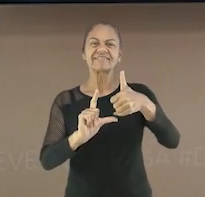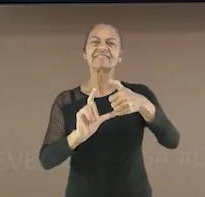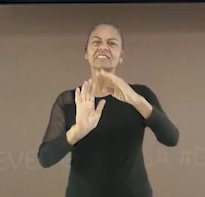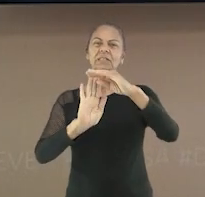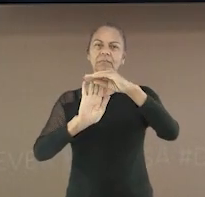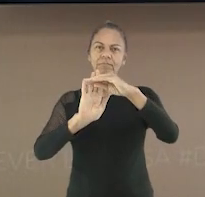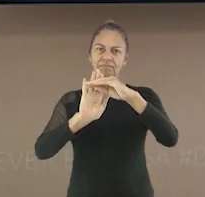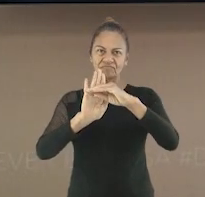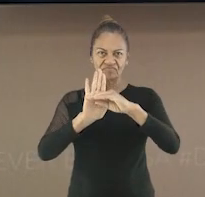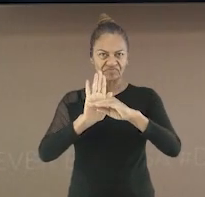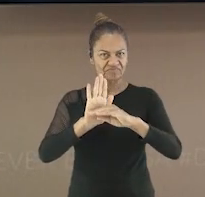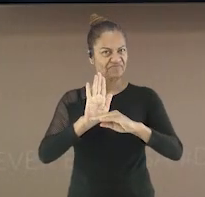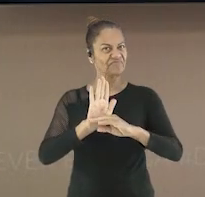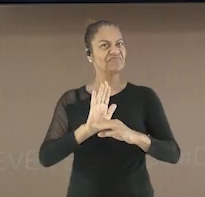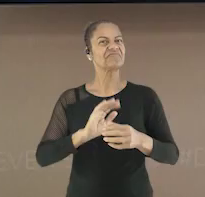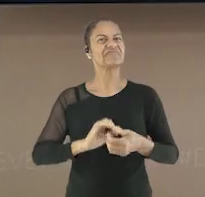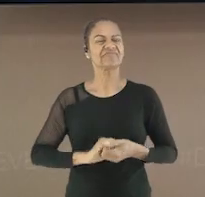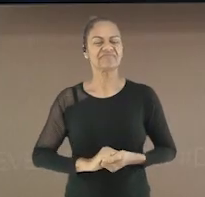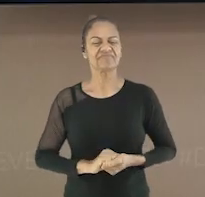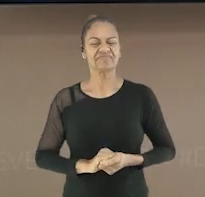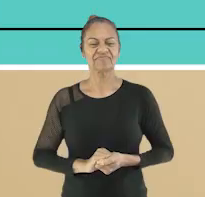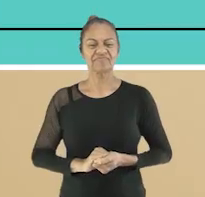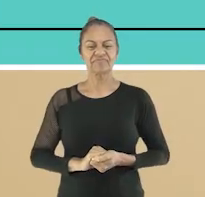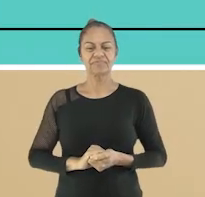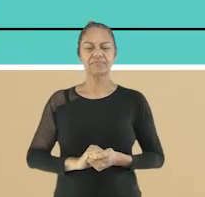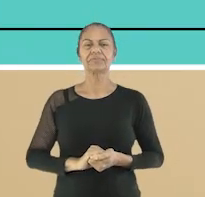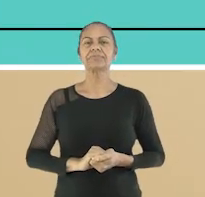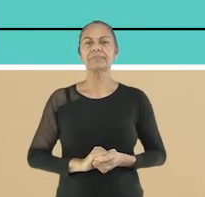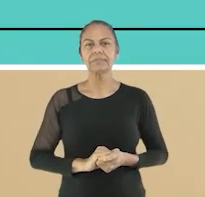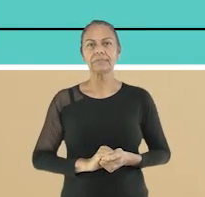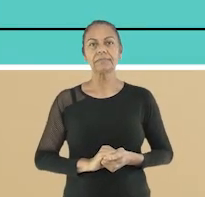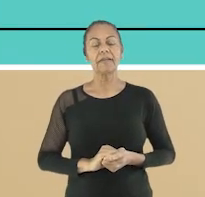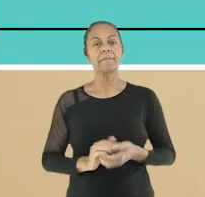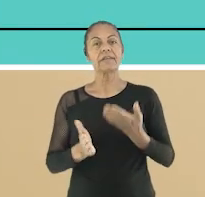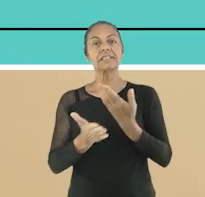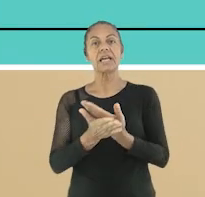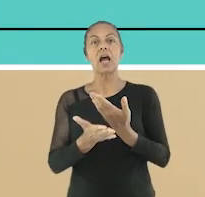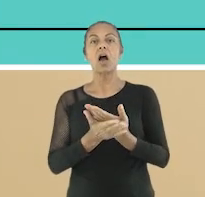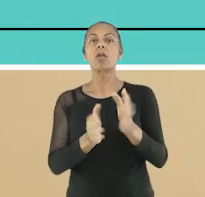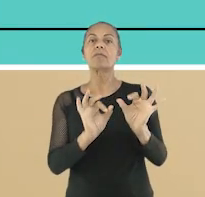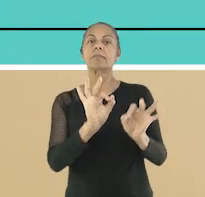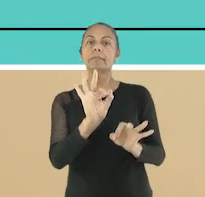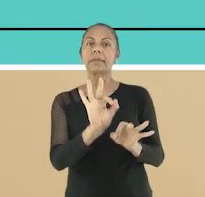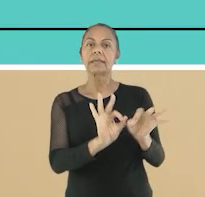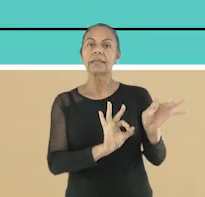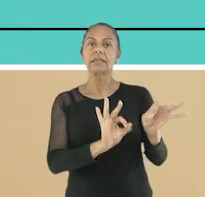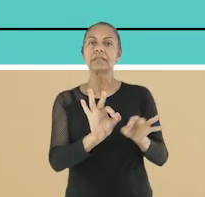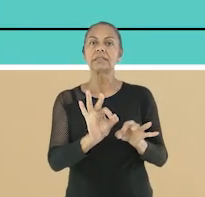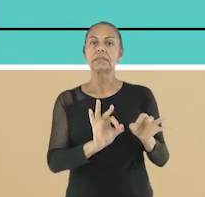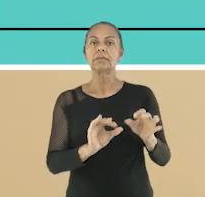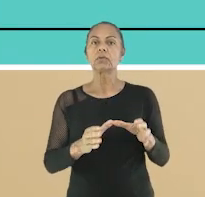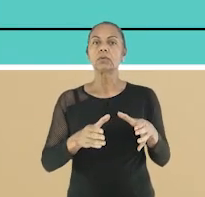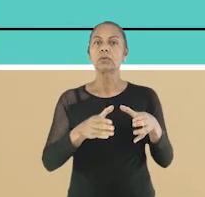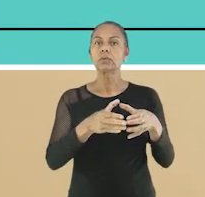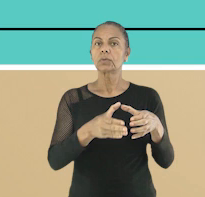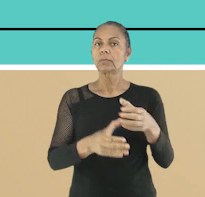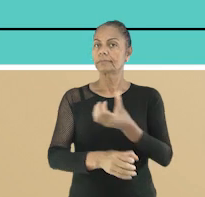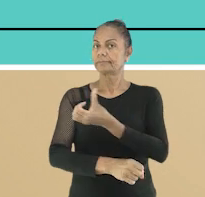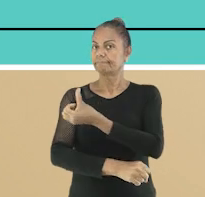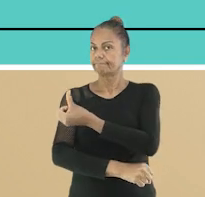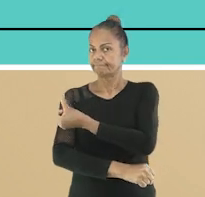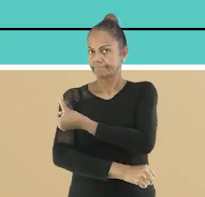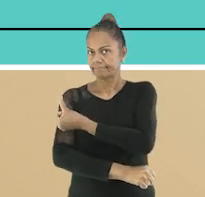na sua tela e marcar a sua. Essa aula foi planejada para o 6º ano dos anos